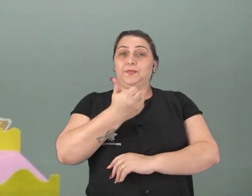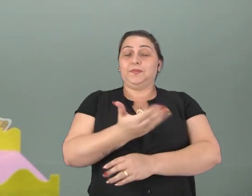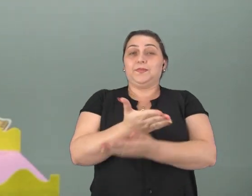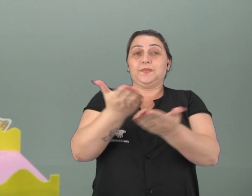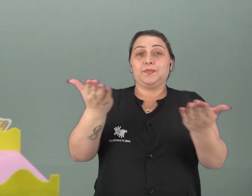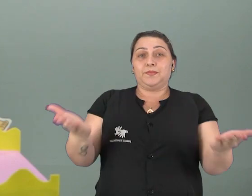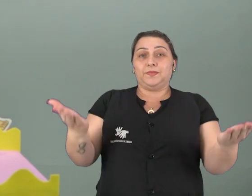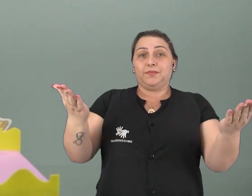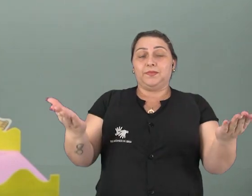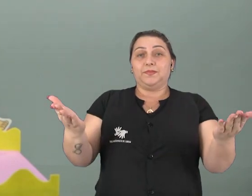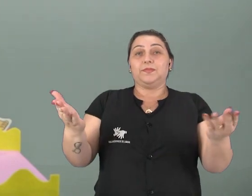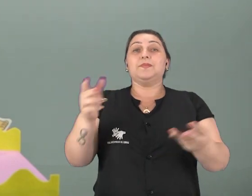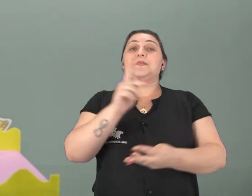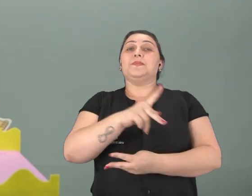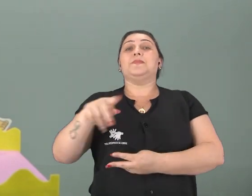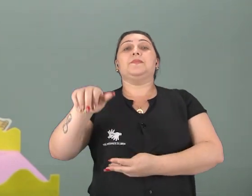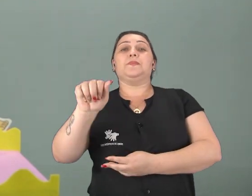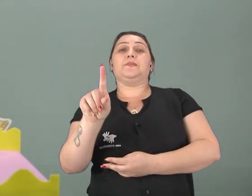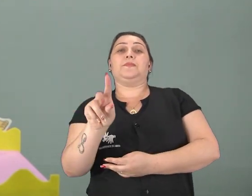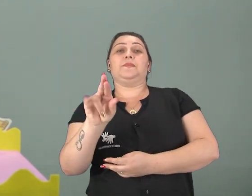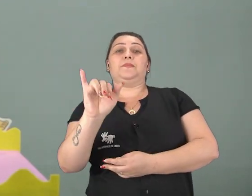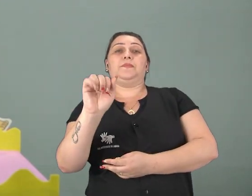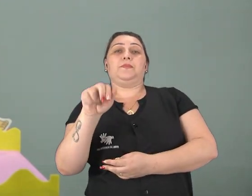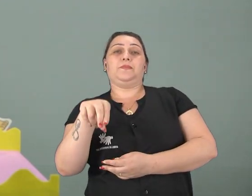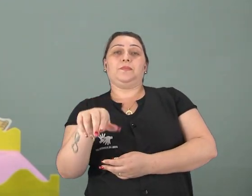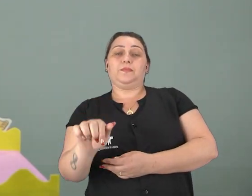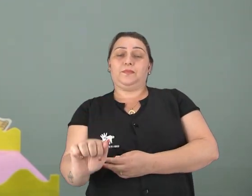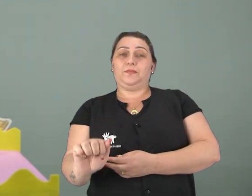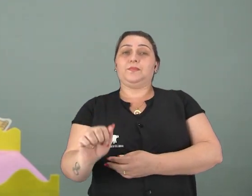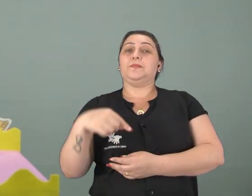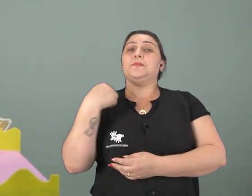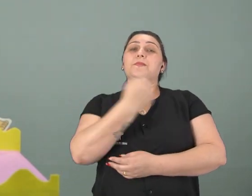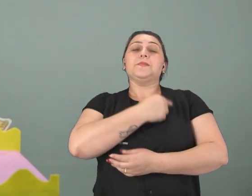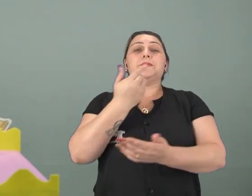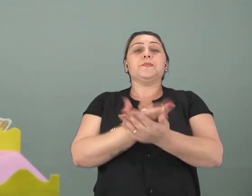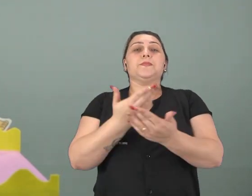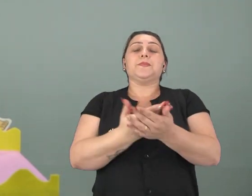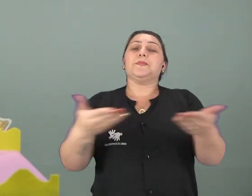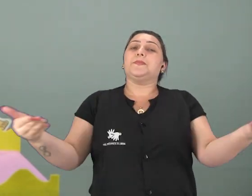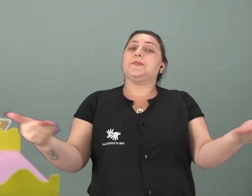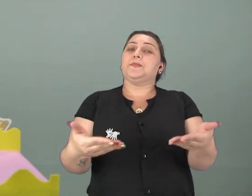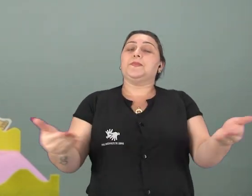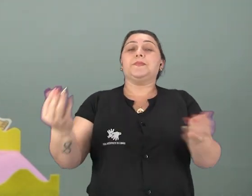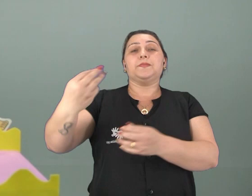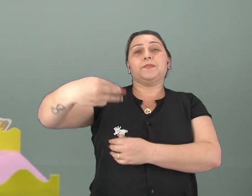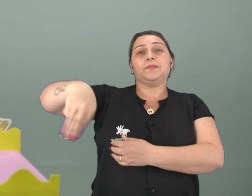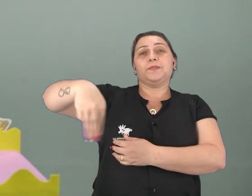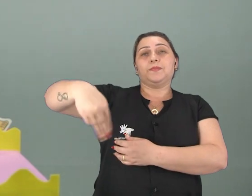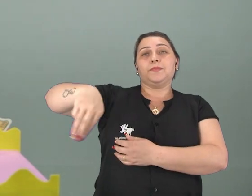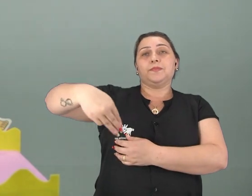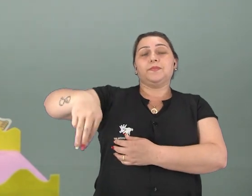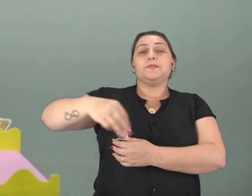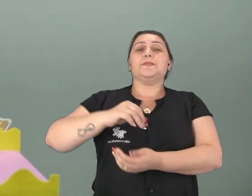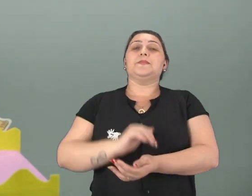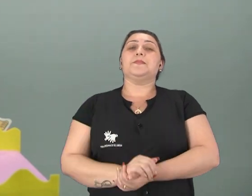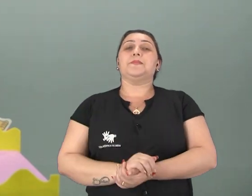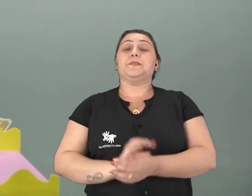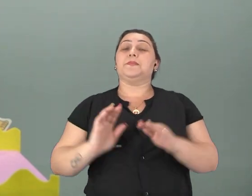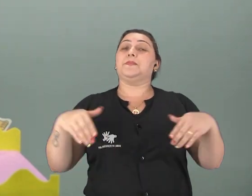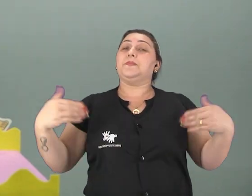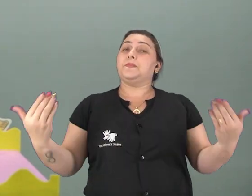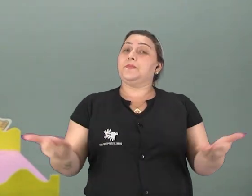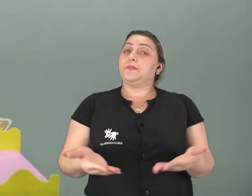Crianças! Tudo bem com vocês? Sou a professora Adriana. Nossa aula de hoje será em matemática